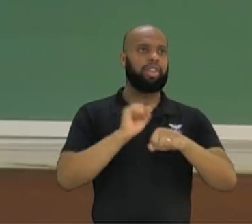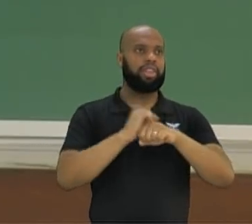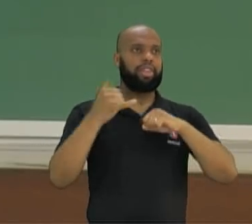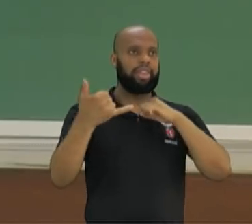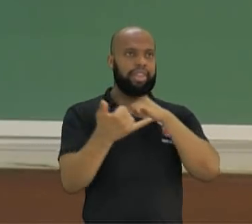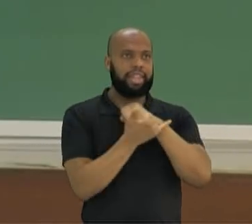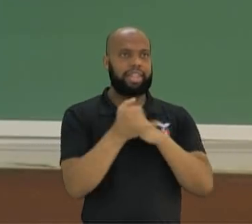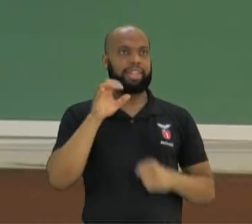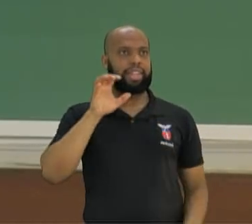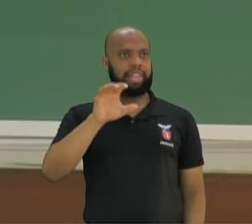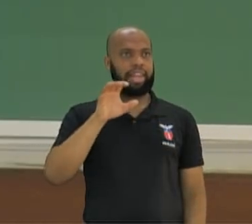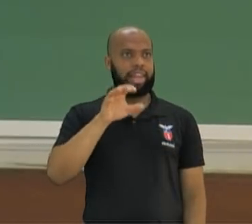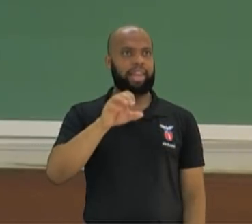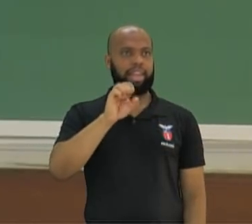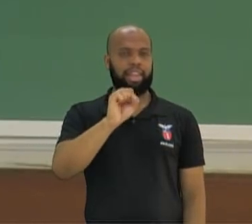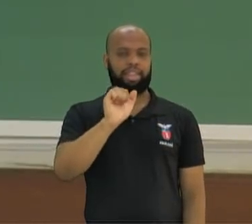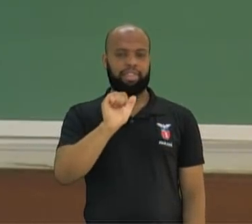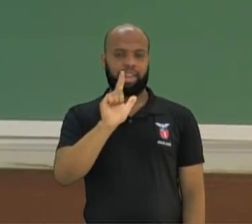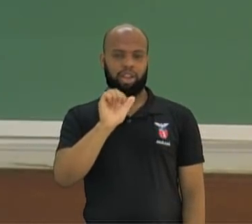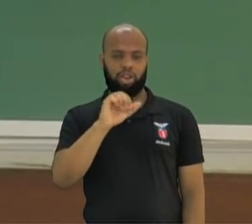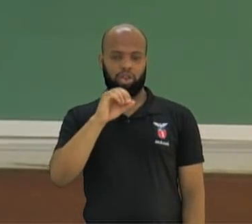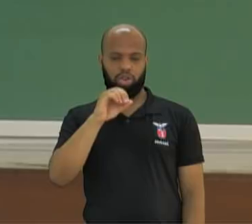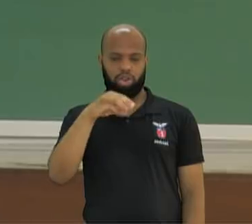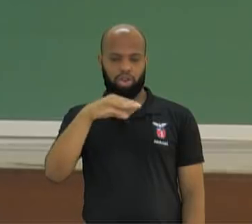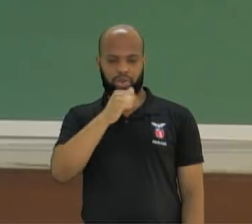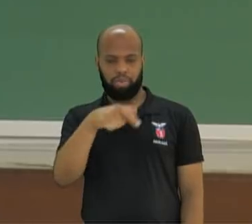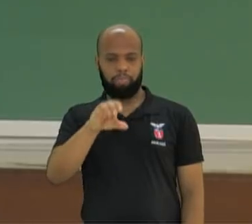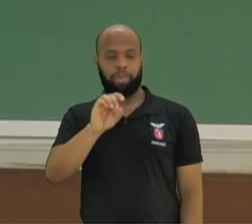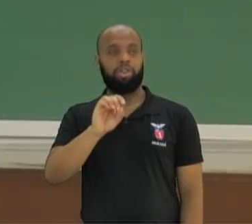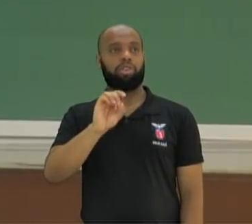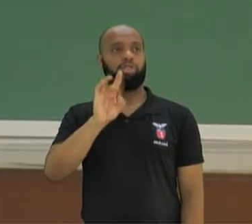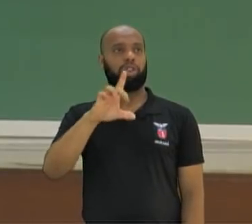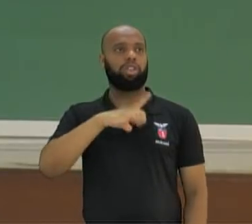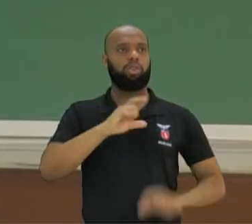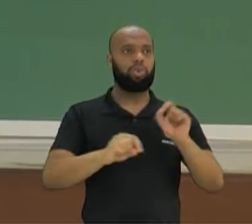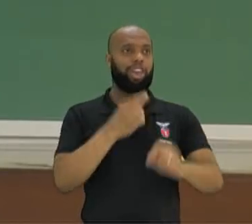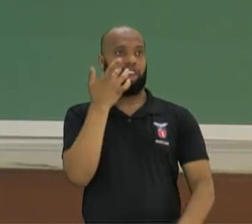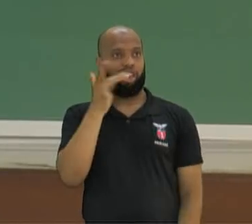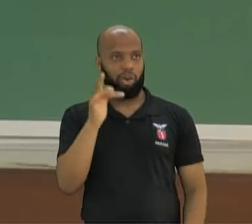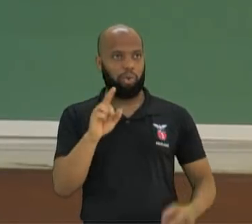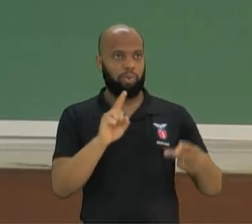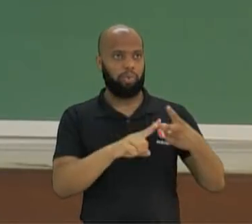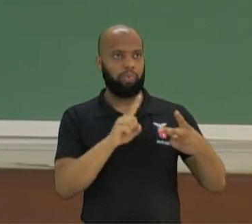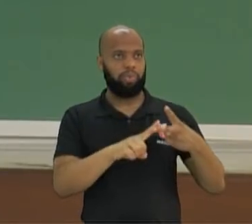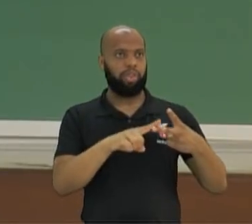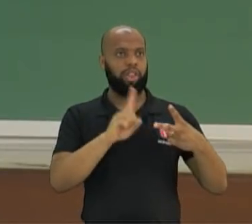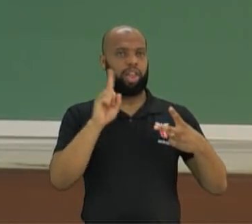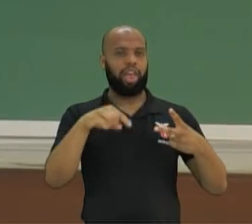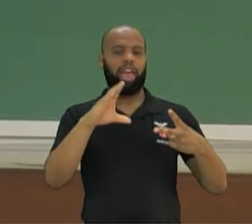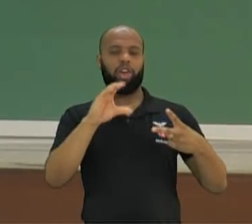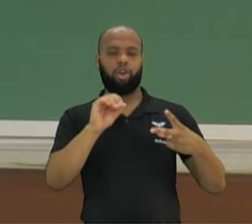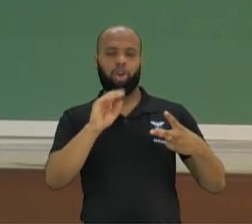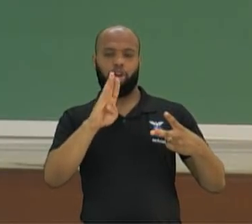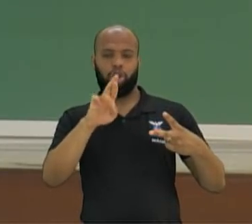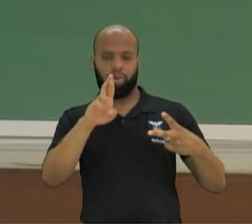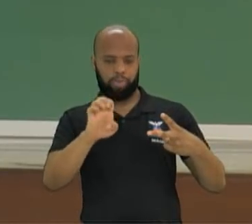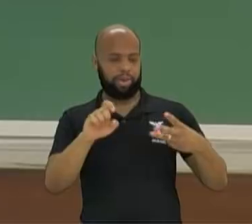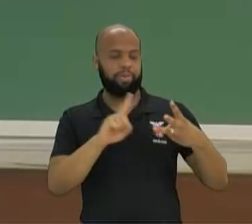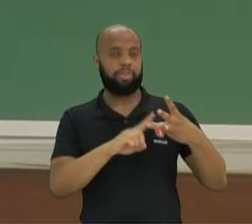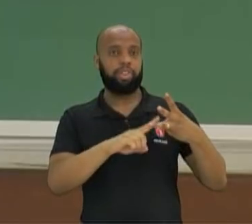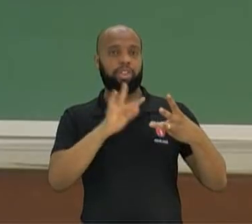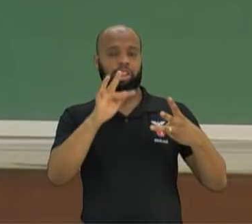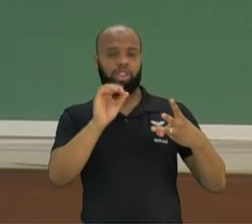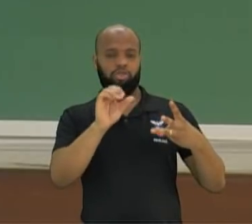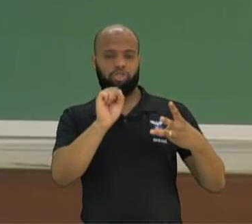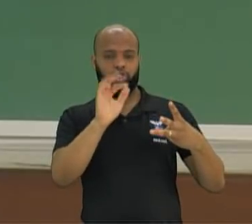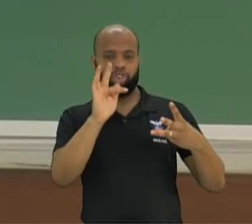né, só tem cobre, fosfato e ouro, só não, né, mas já são menos minerais em comparação à Austrália. Papua